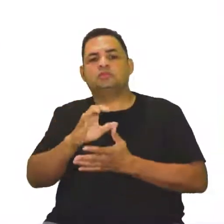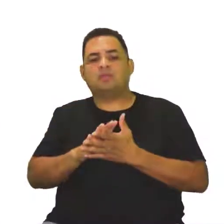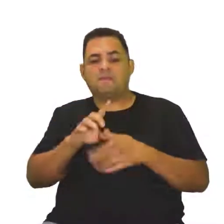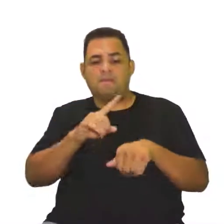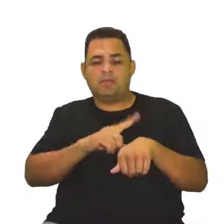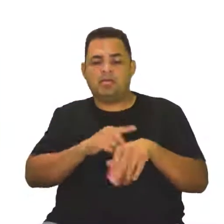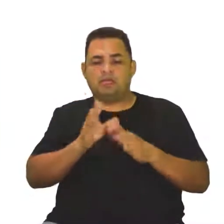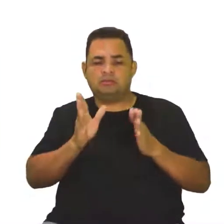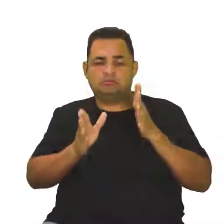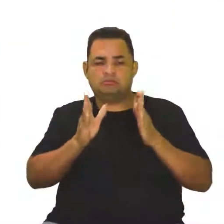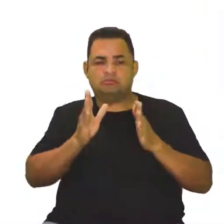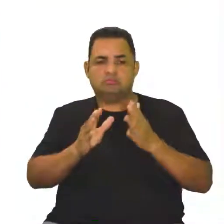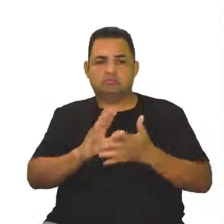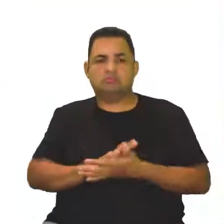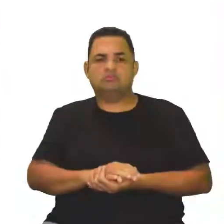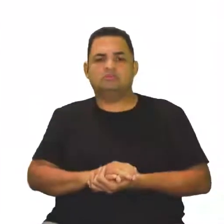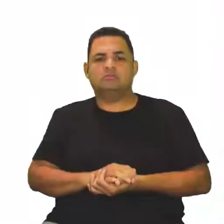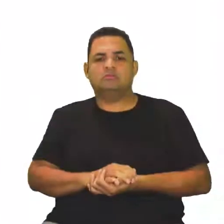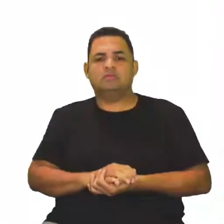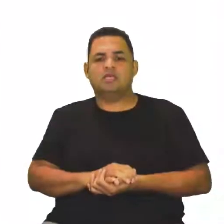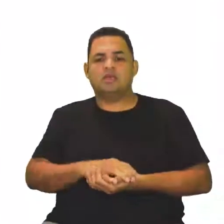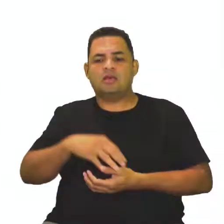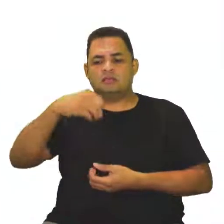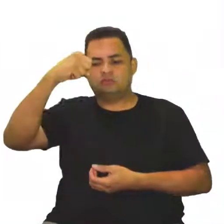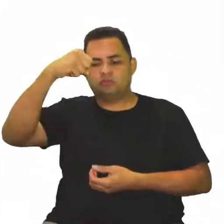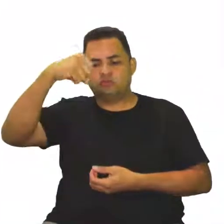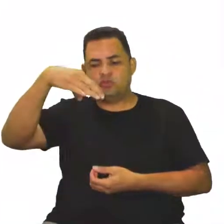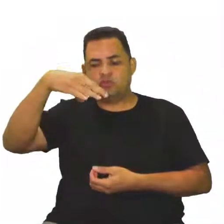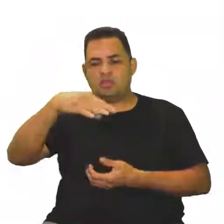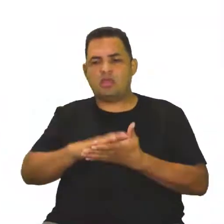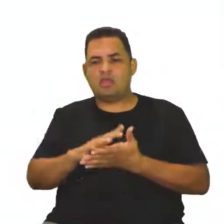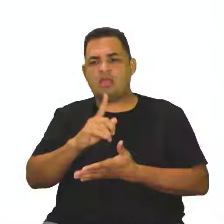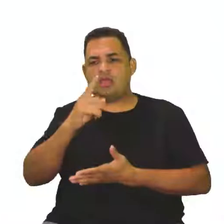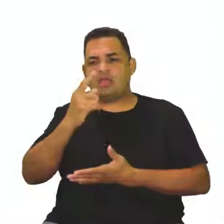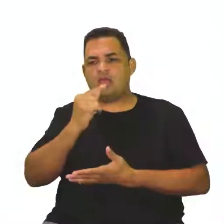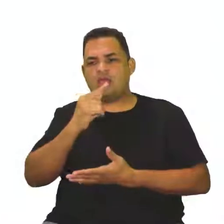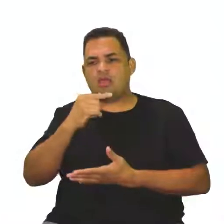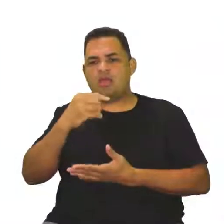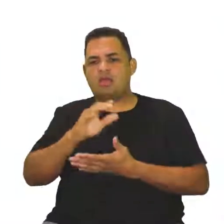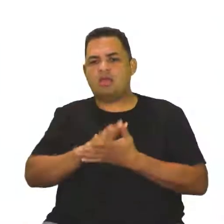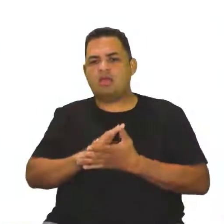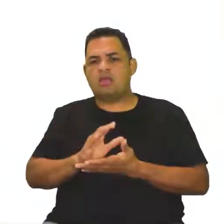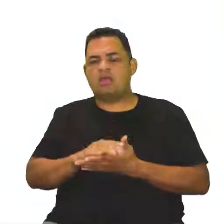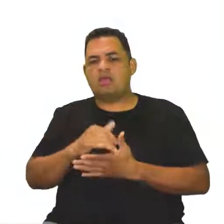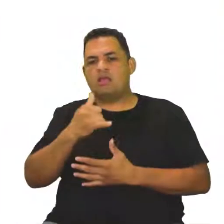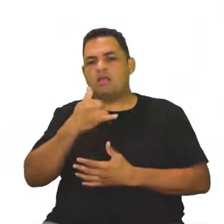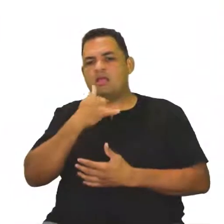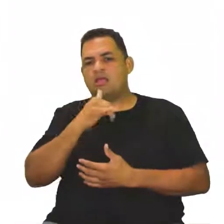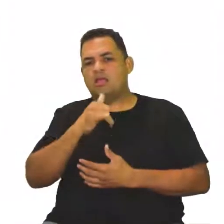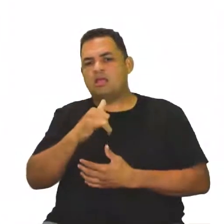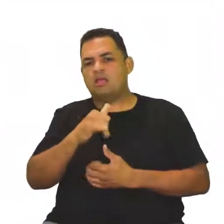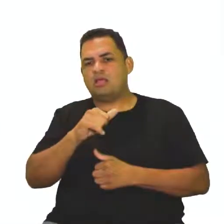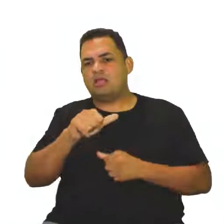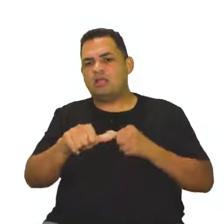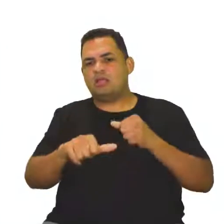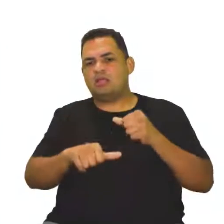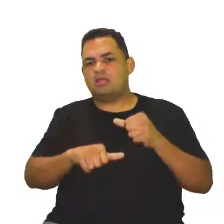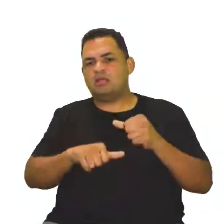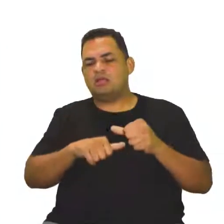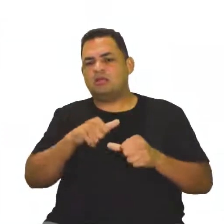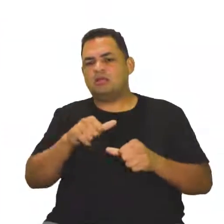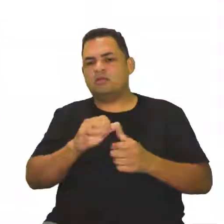tempo. Então, lá no caso do chuveiro elétrico, por exemplo, transformar energia elétrica em energia térmica